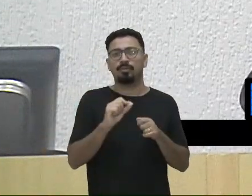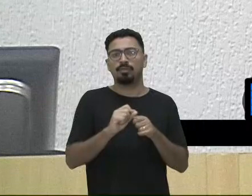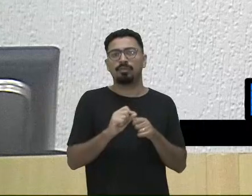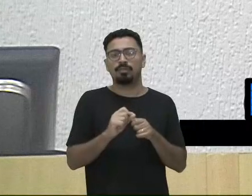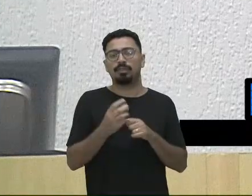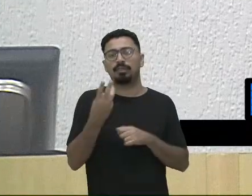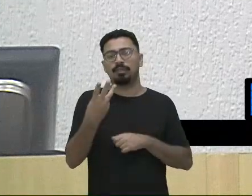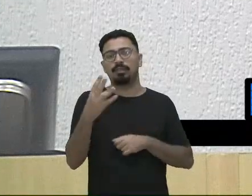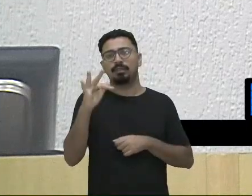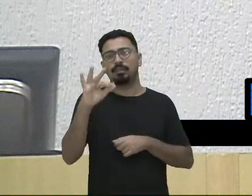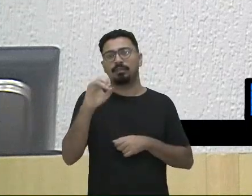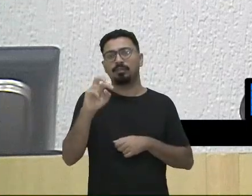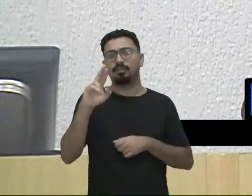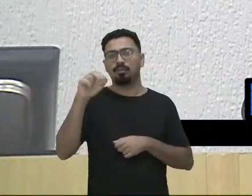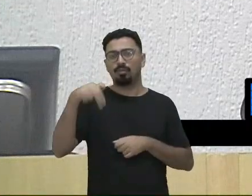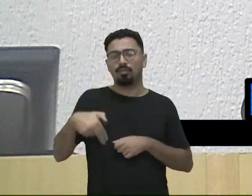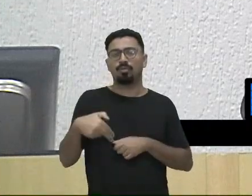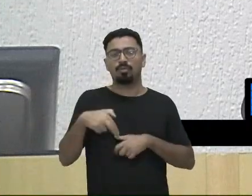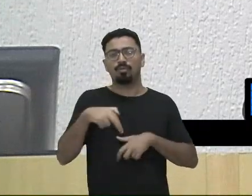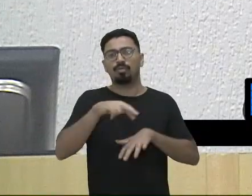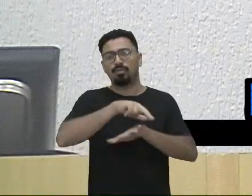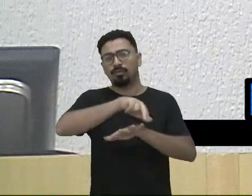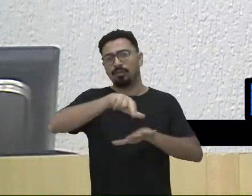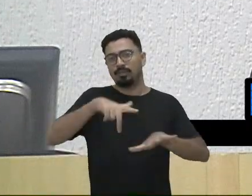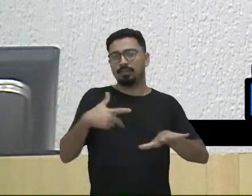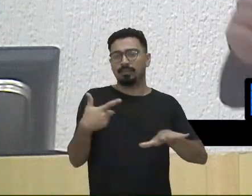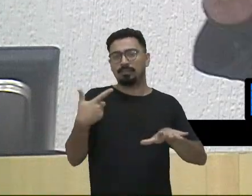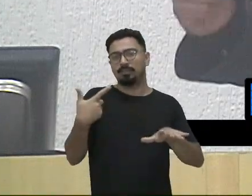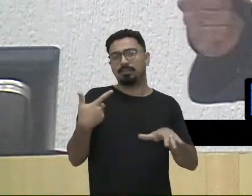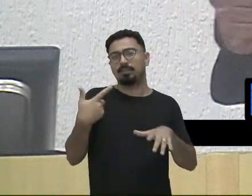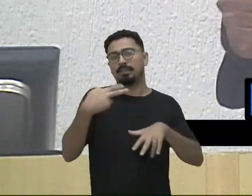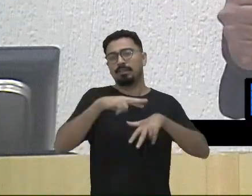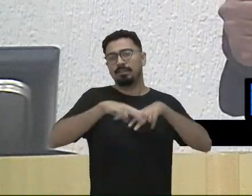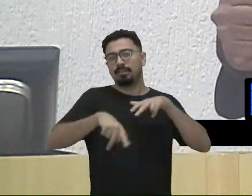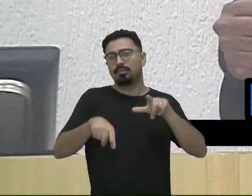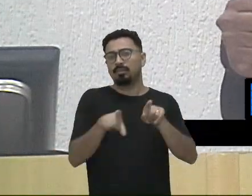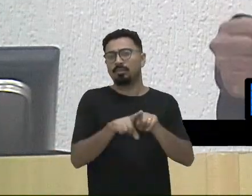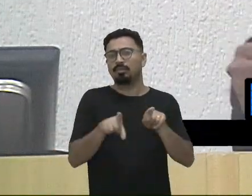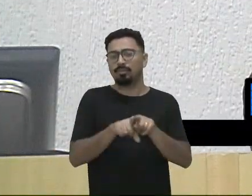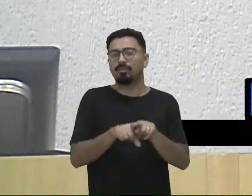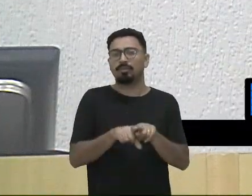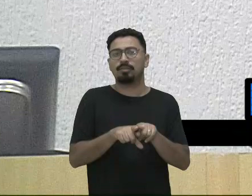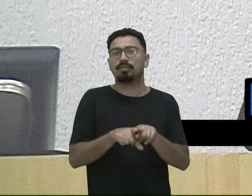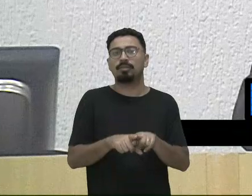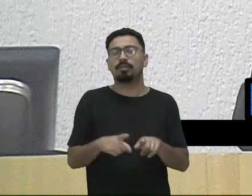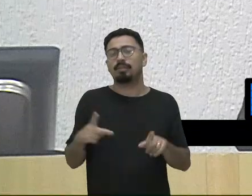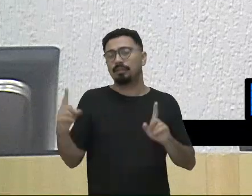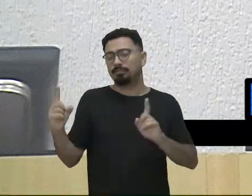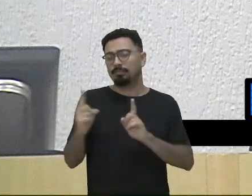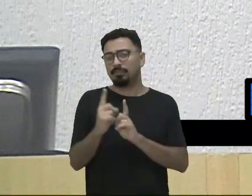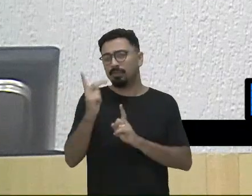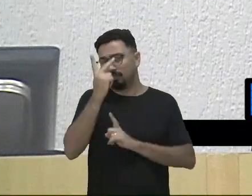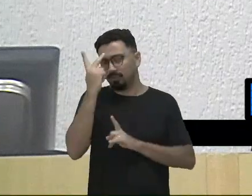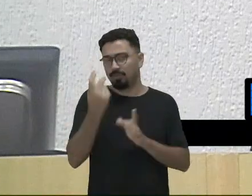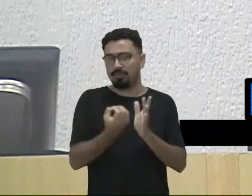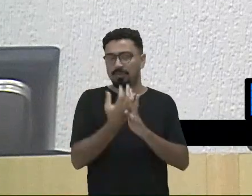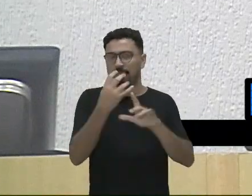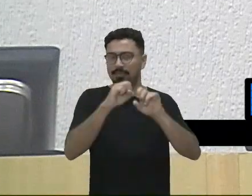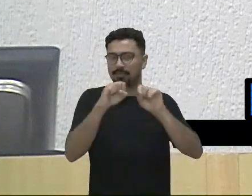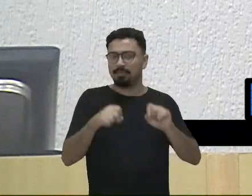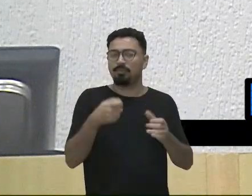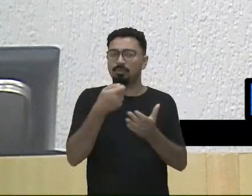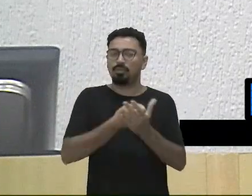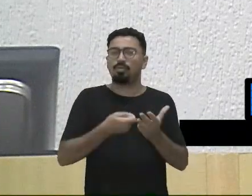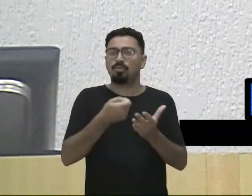fóruns de diversidade sexual e de gênero no município de Taubaté, a gente aproximou essas pessoas aqui para se criar esse sistema de luta, a